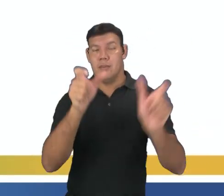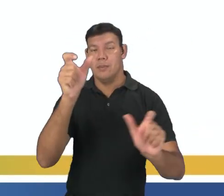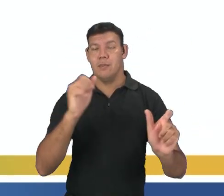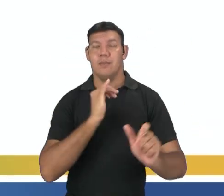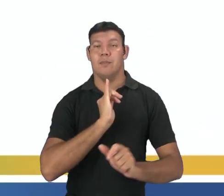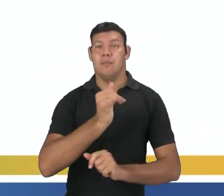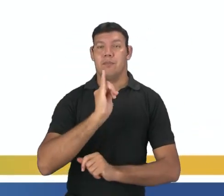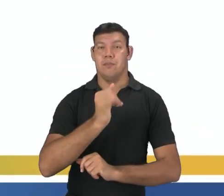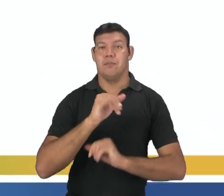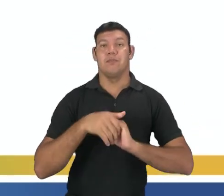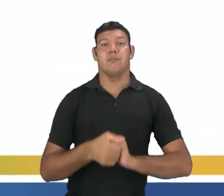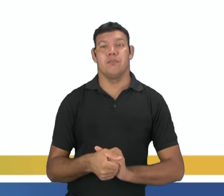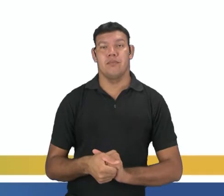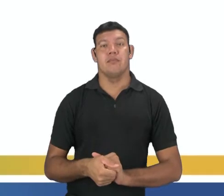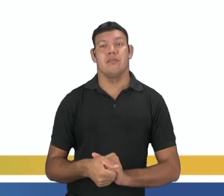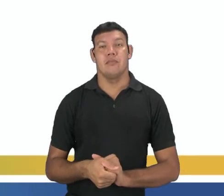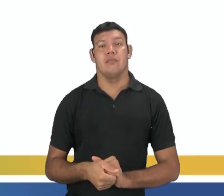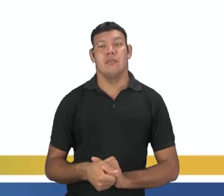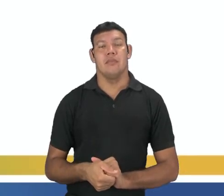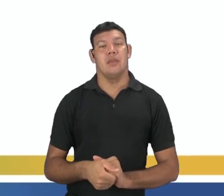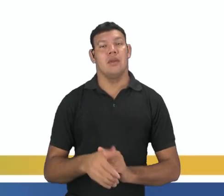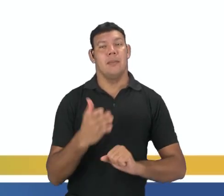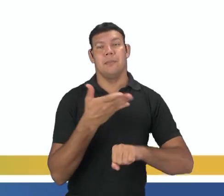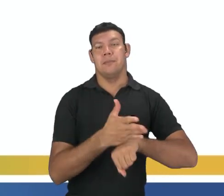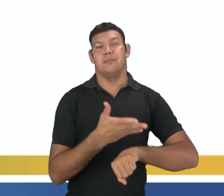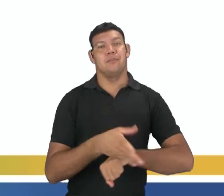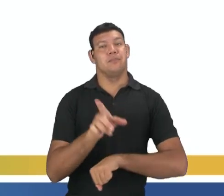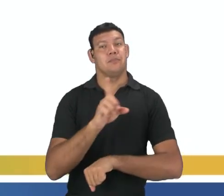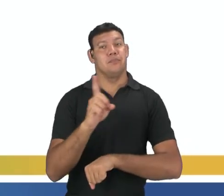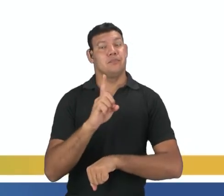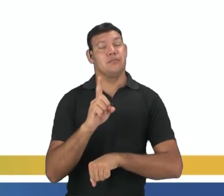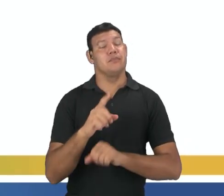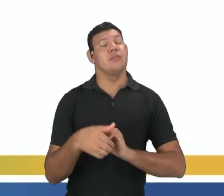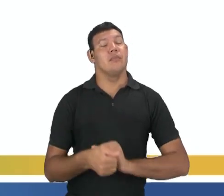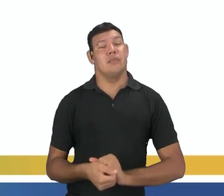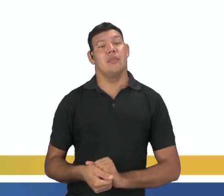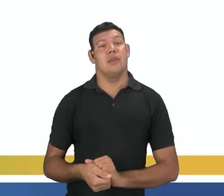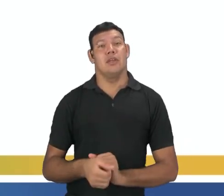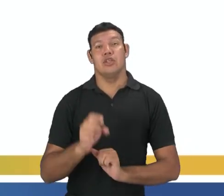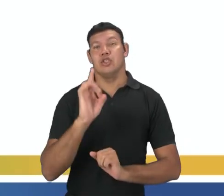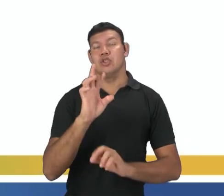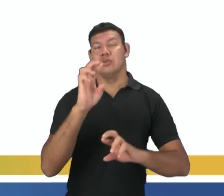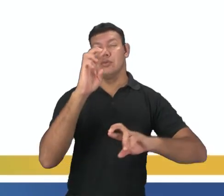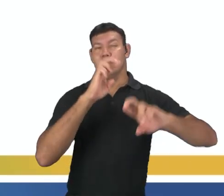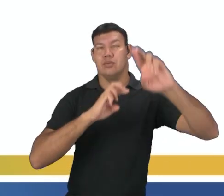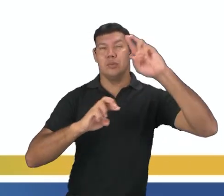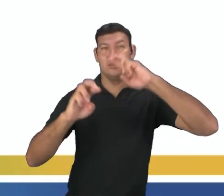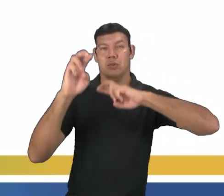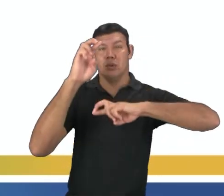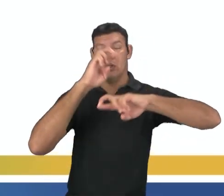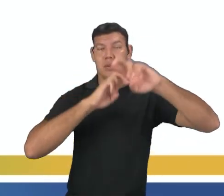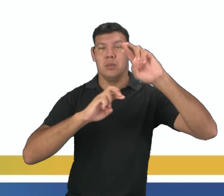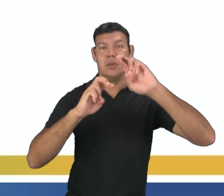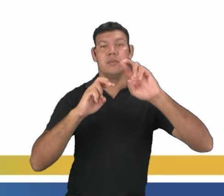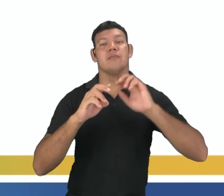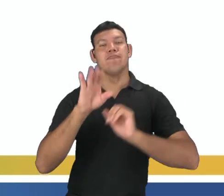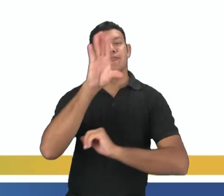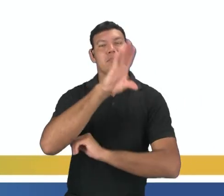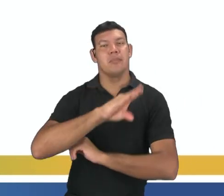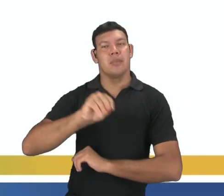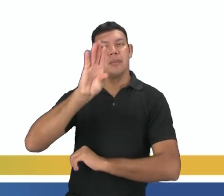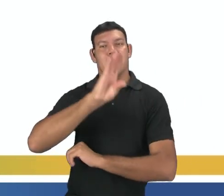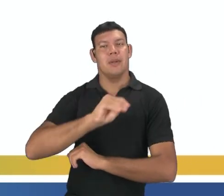né? Ele já não participa. Ao invés disso, ele é apenas uma voz contada. O